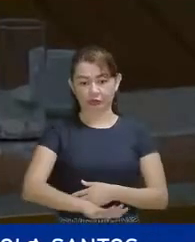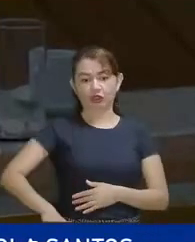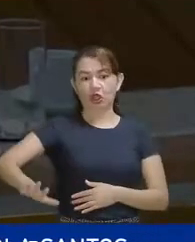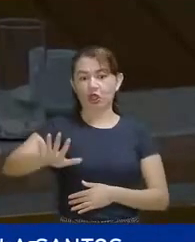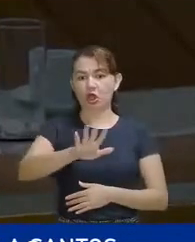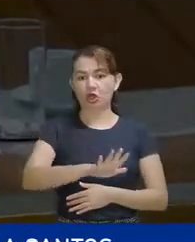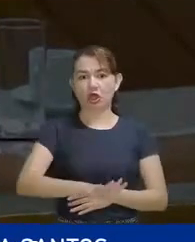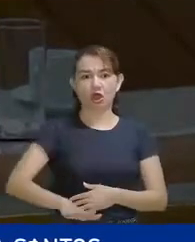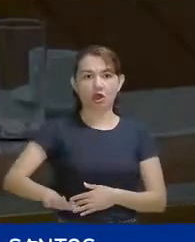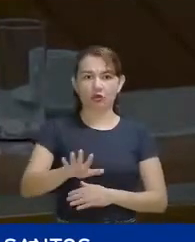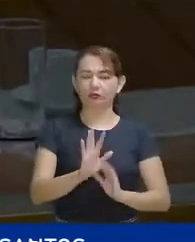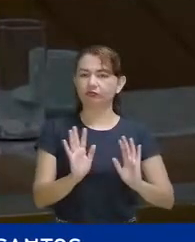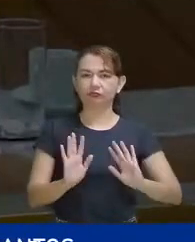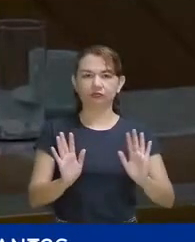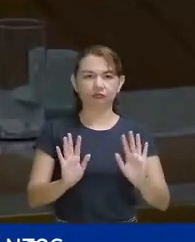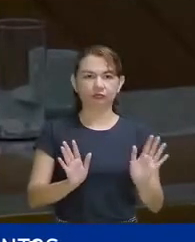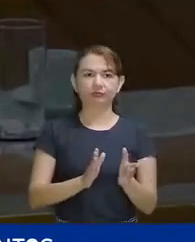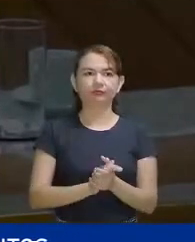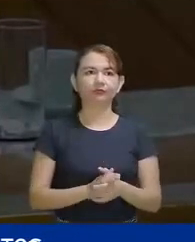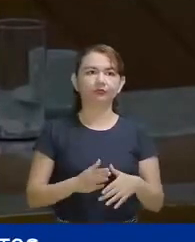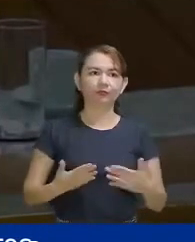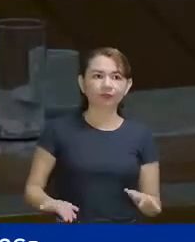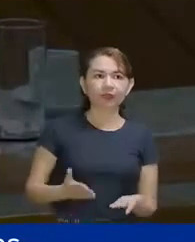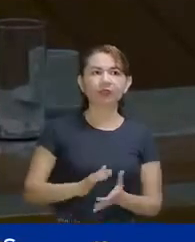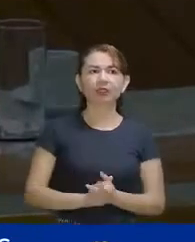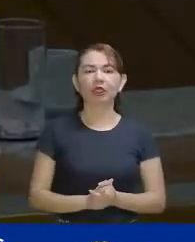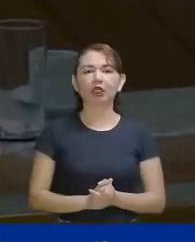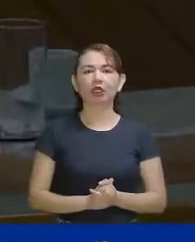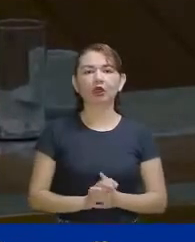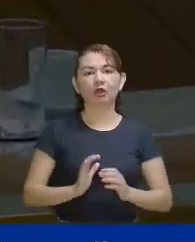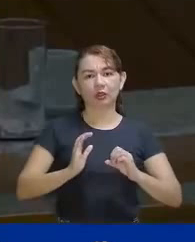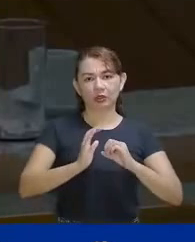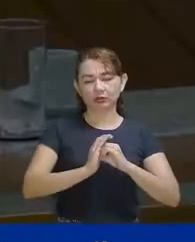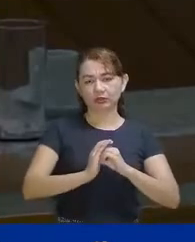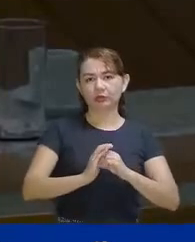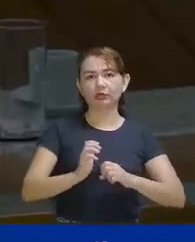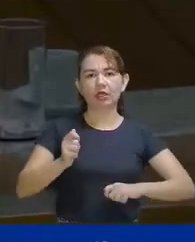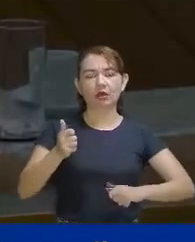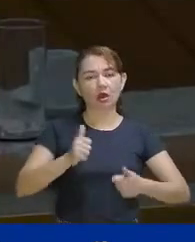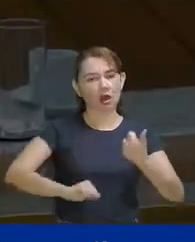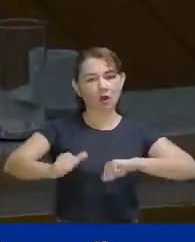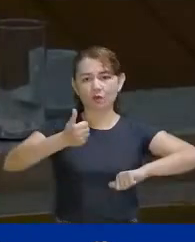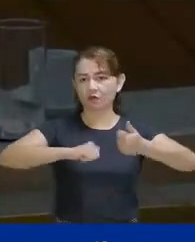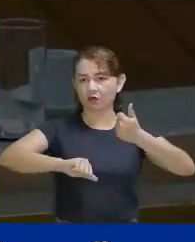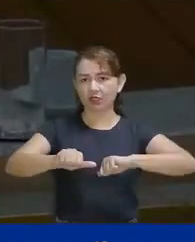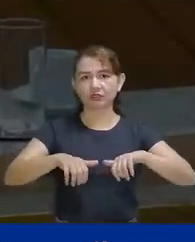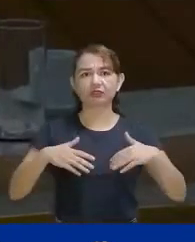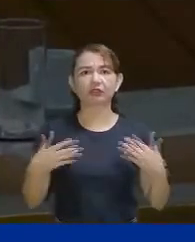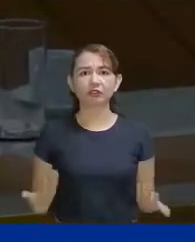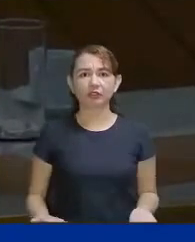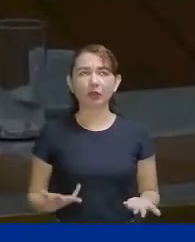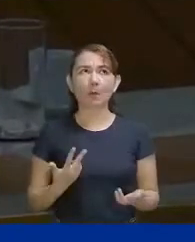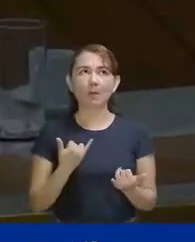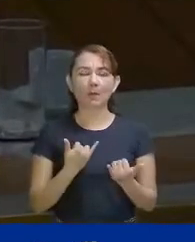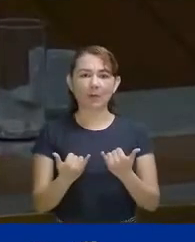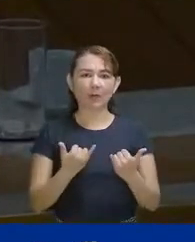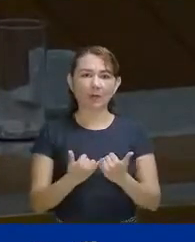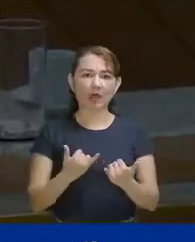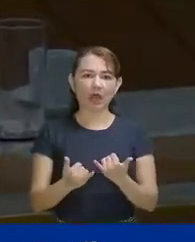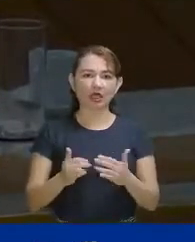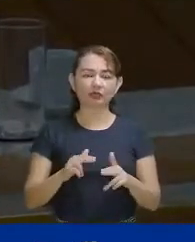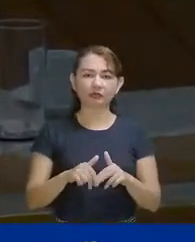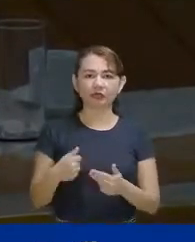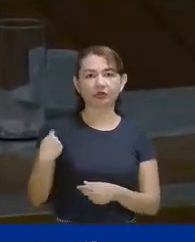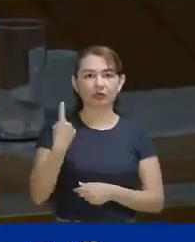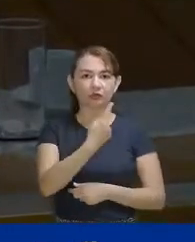genérica, porque há essas informações, é que o juízo, o tribunal tem feito análise, senhor presidente. Então, me parece, que nesses